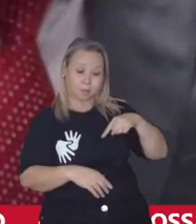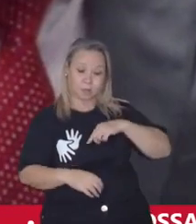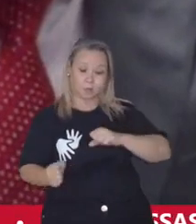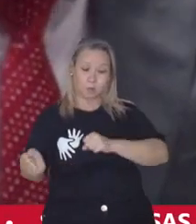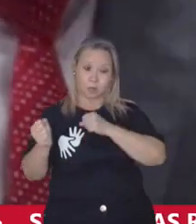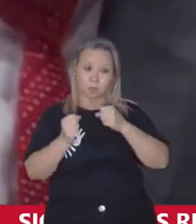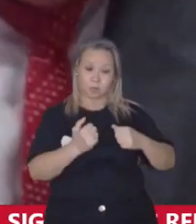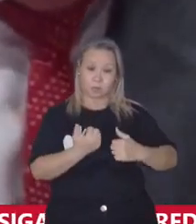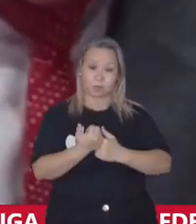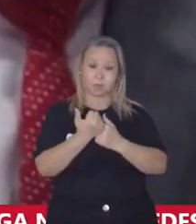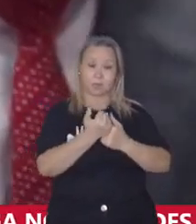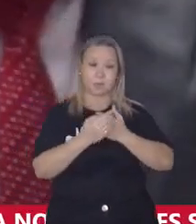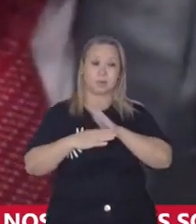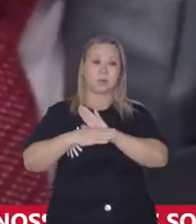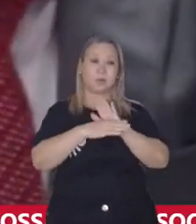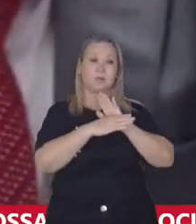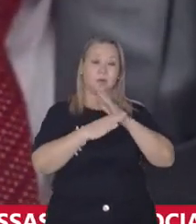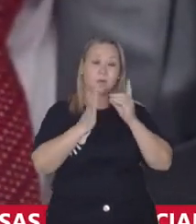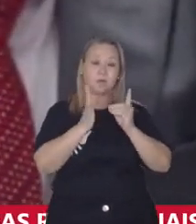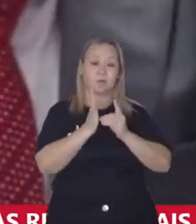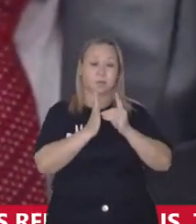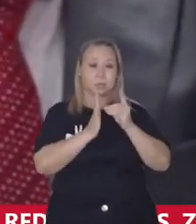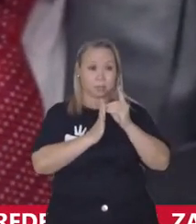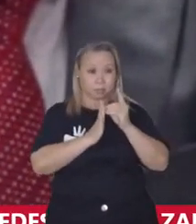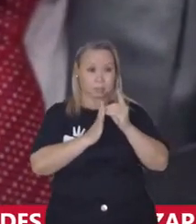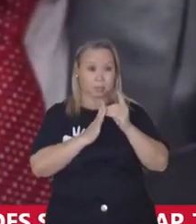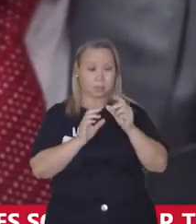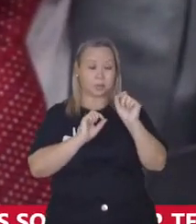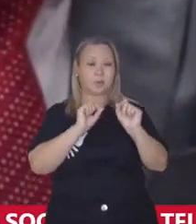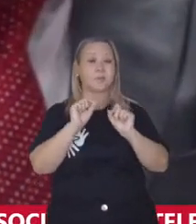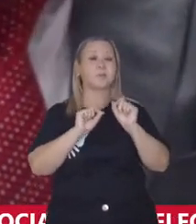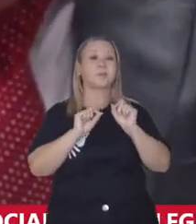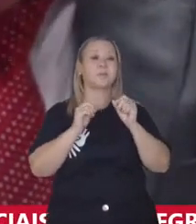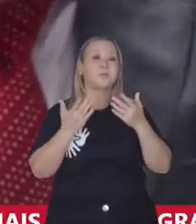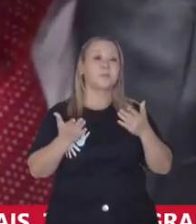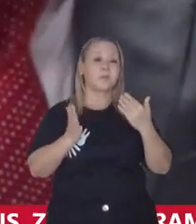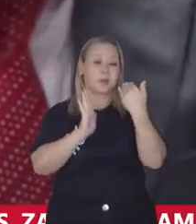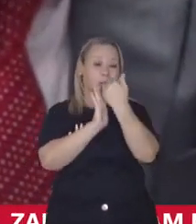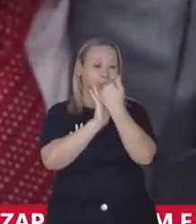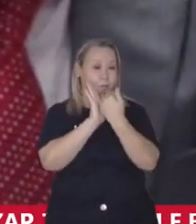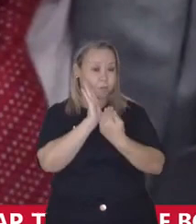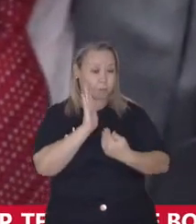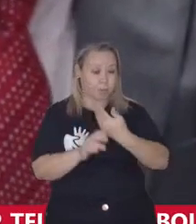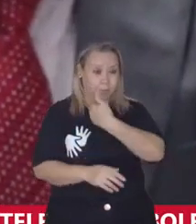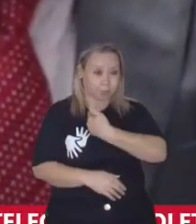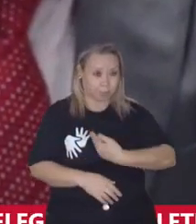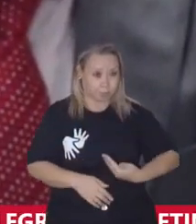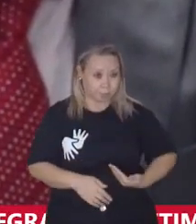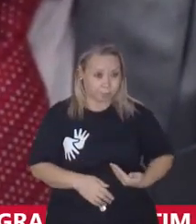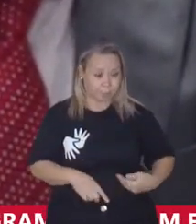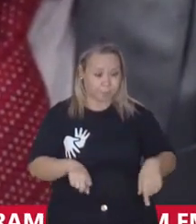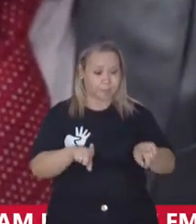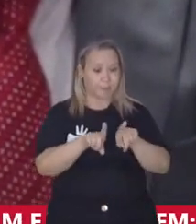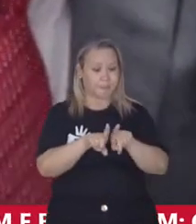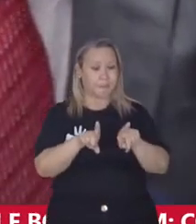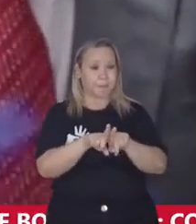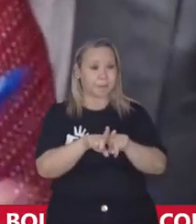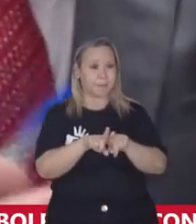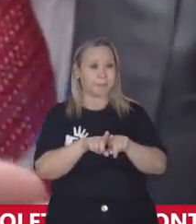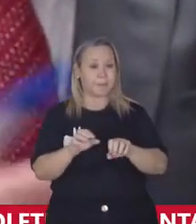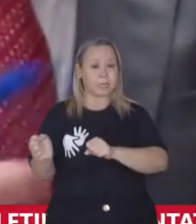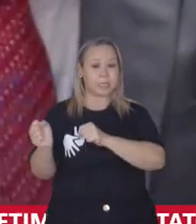contribuir com algumas diretrizes para o programa de governo, mas também que